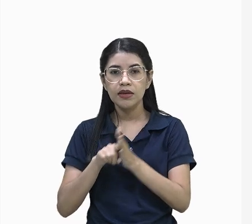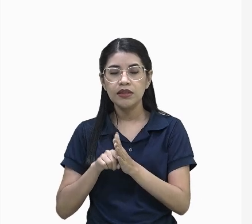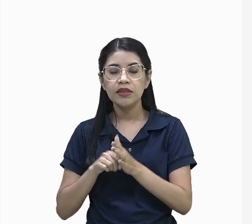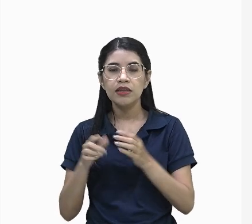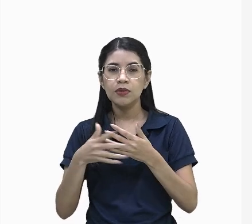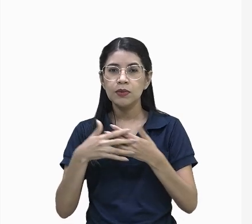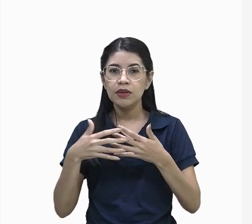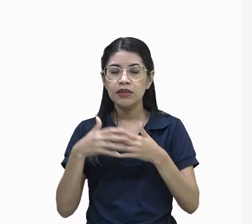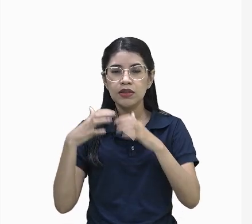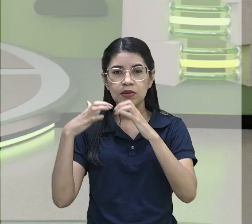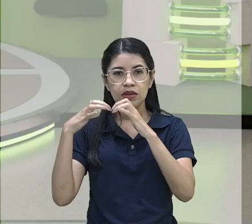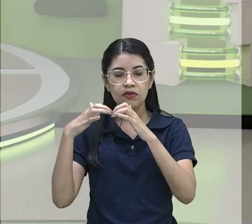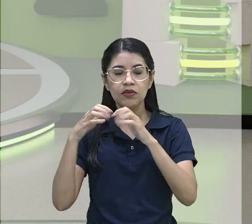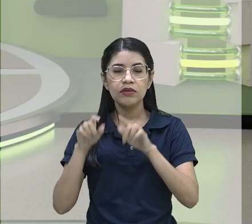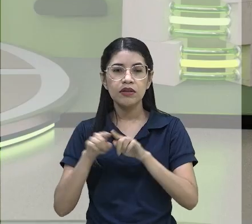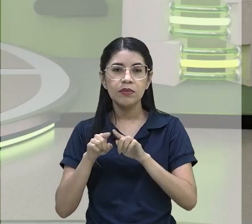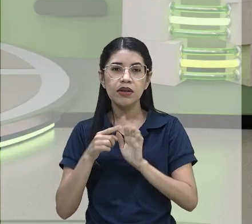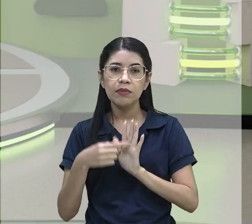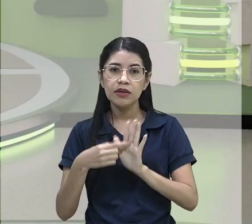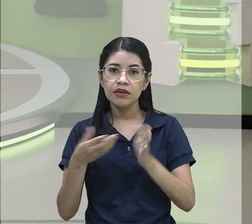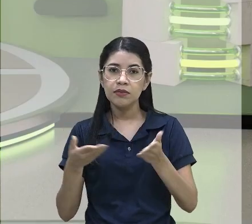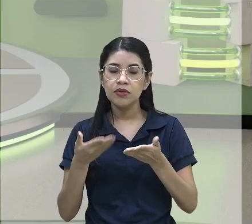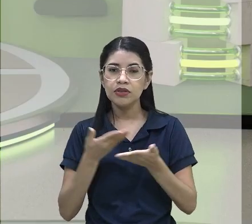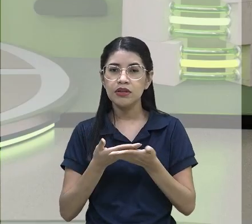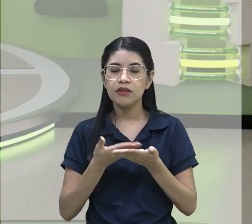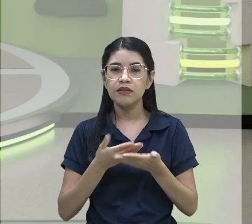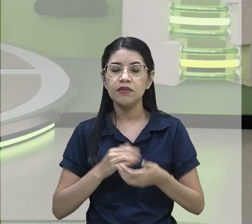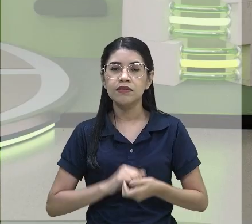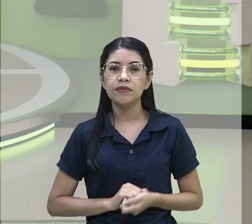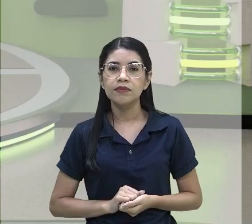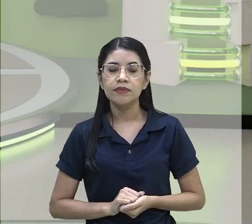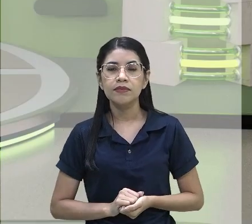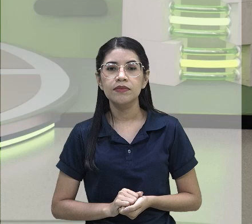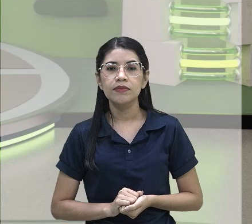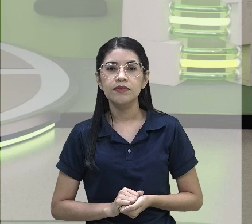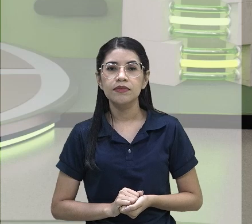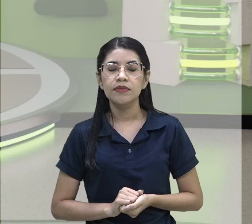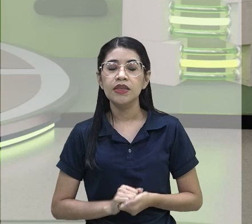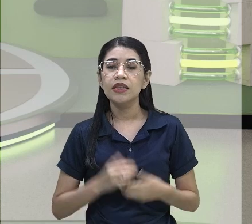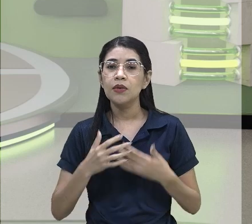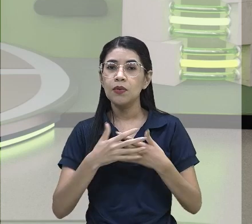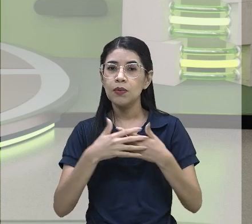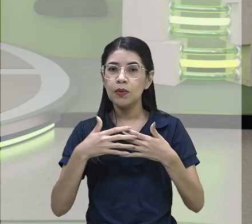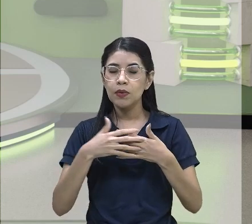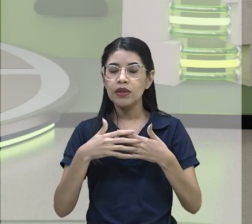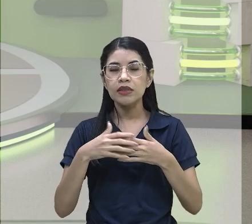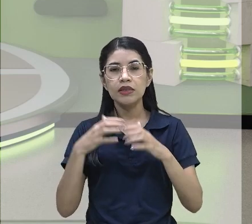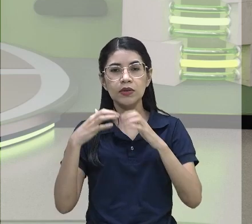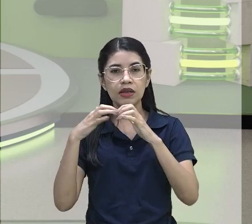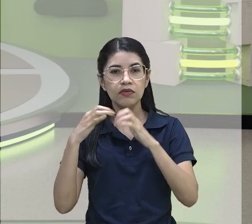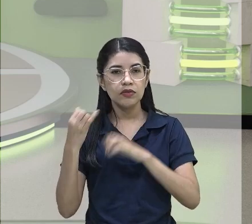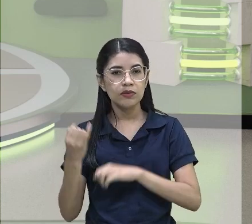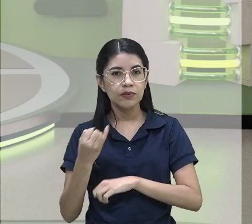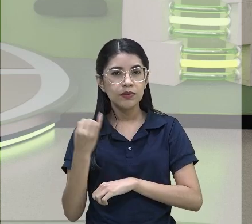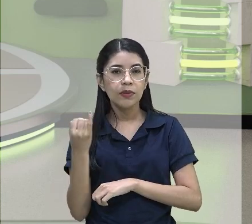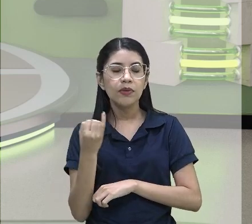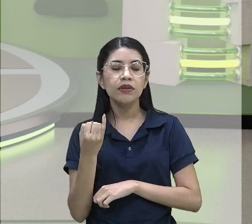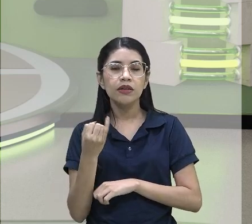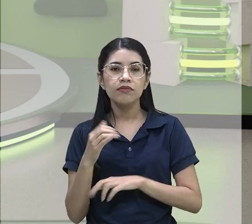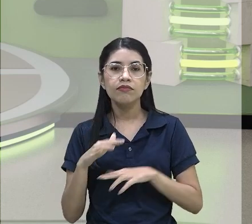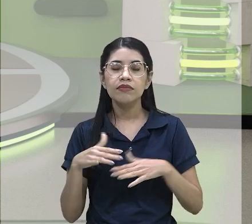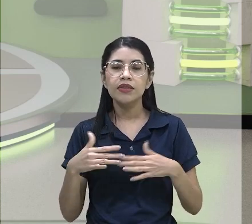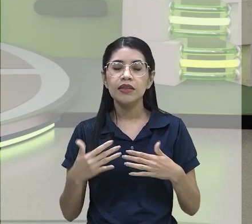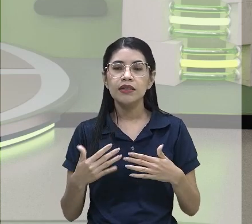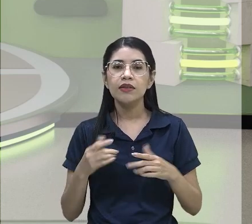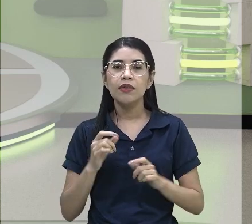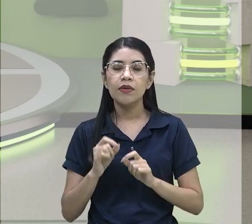tecido nervoso, esse tecido que eu trouxe para o conhecimento de vocês. O tecido nervoso ele é muito importante, né? Portanto,